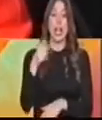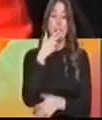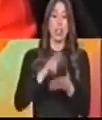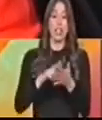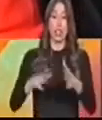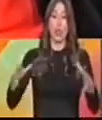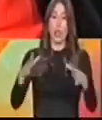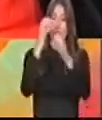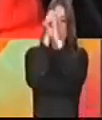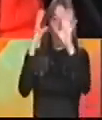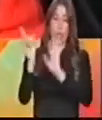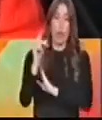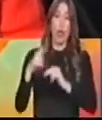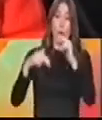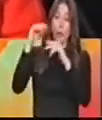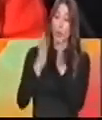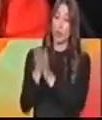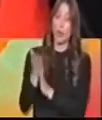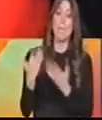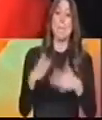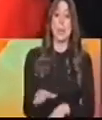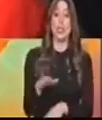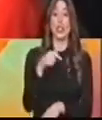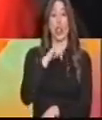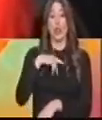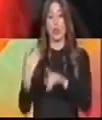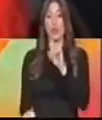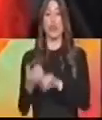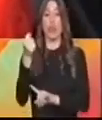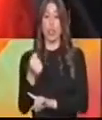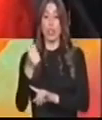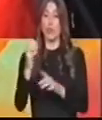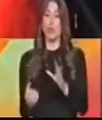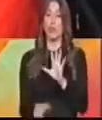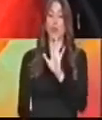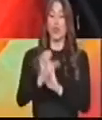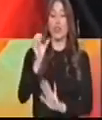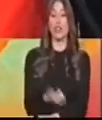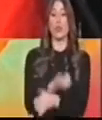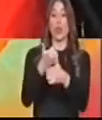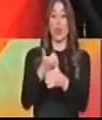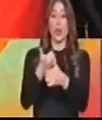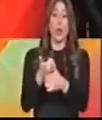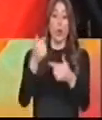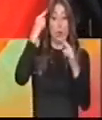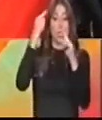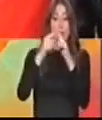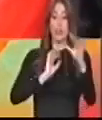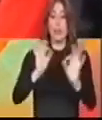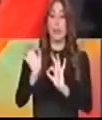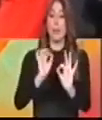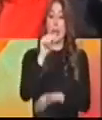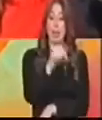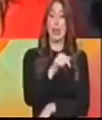totalmente concluído, a obra está ainda em curso, mas ainda assim já nos permite criar melhores condições para para realizarmos aqui, neste